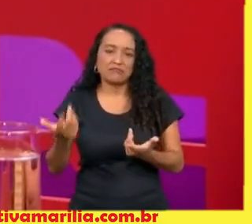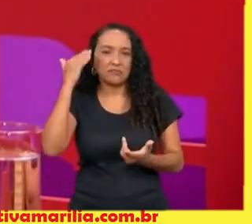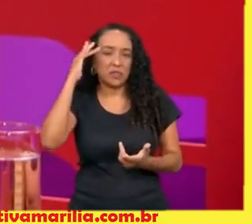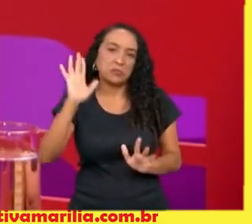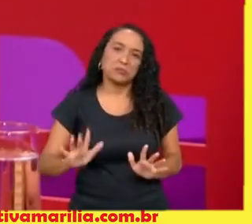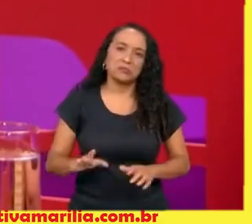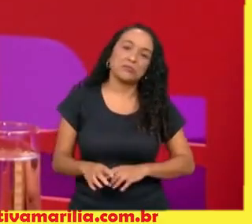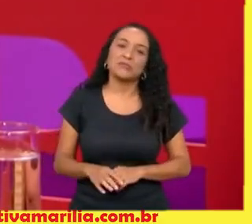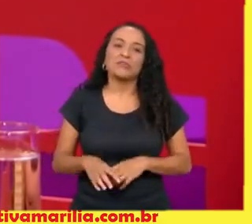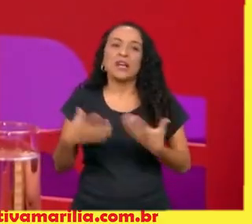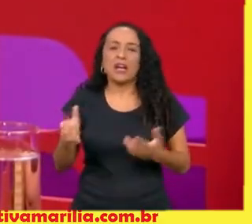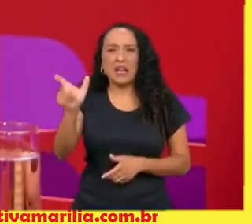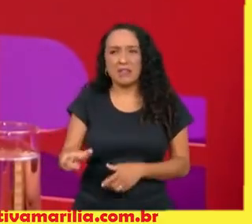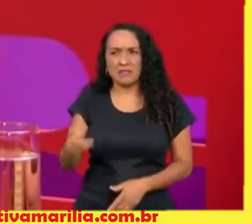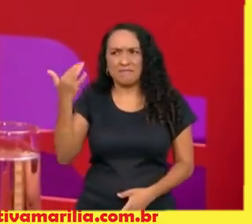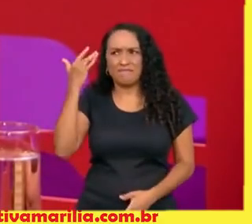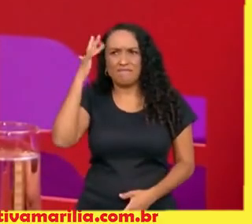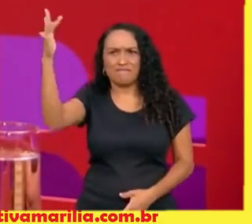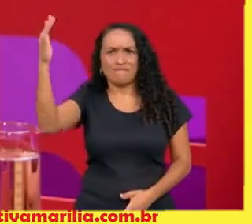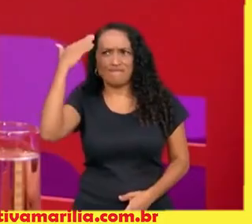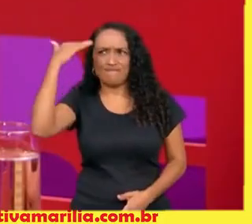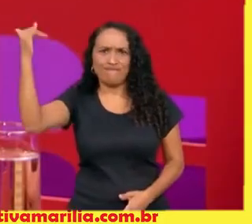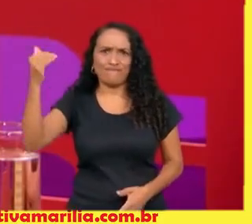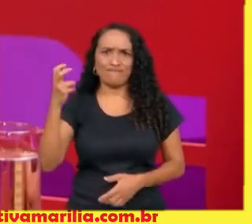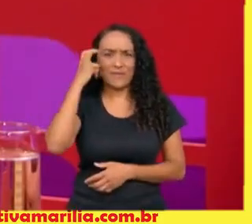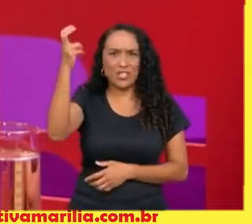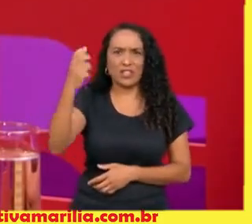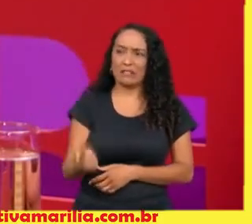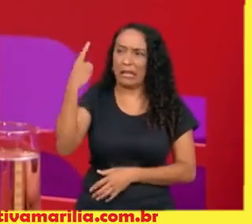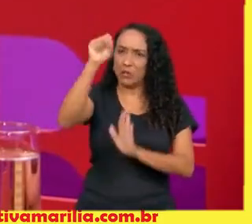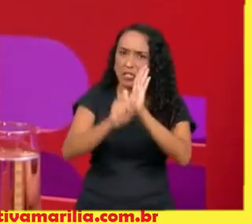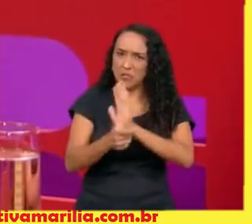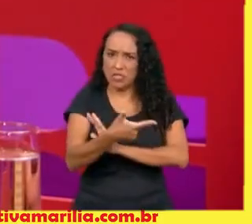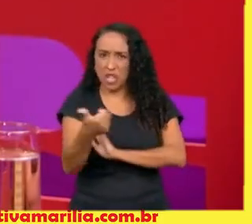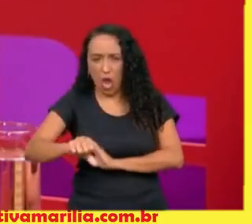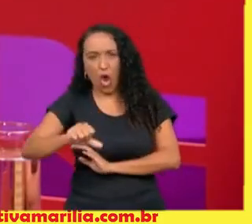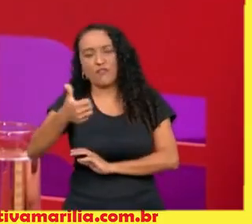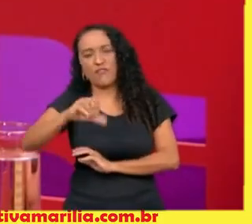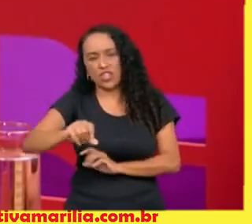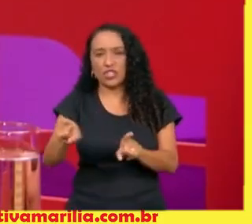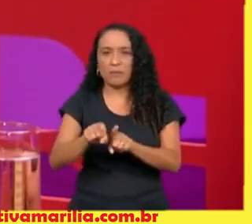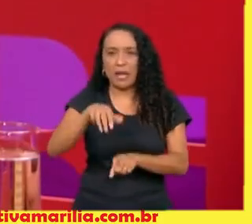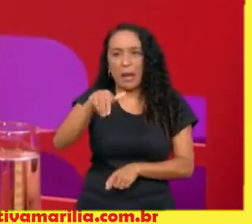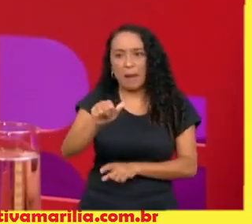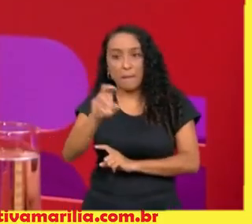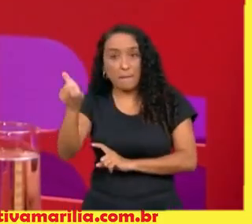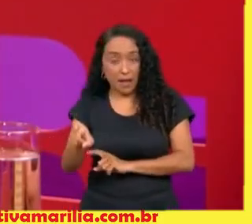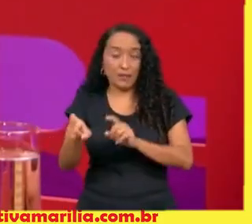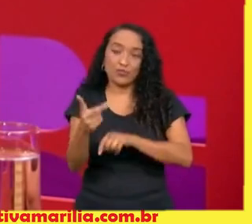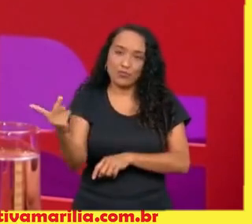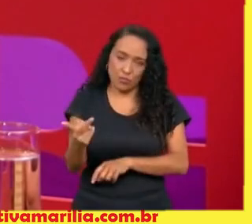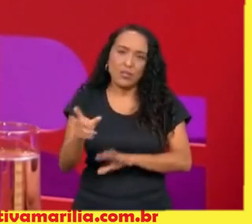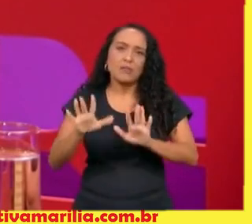tão brilhante, um dos caras mais importantes do século XIX para o XX, ele e o Marx, né? Ele e o Marx. Mas, enfim,